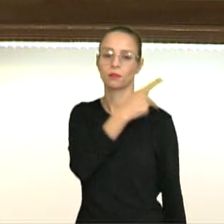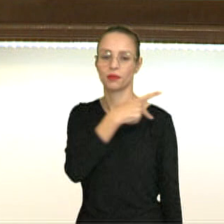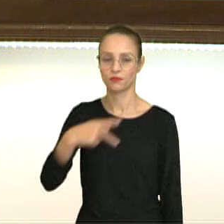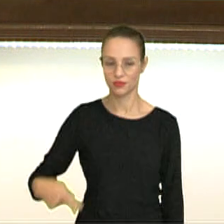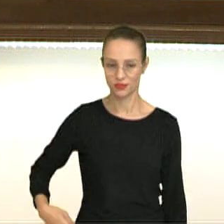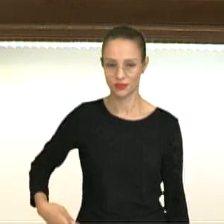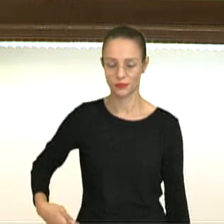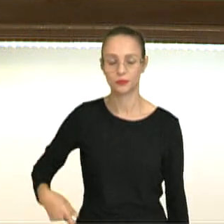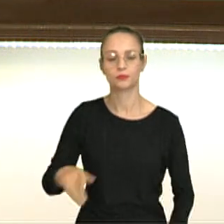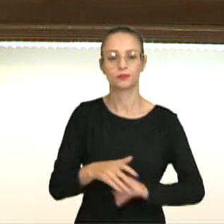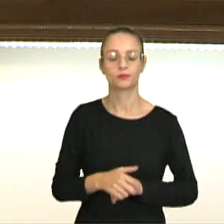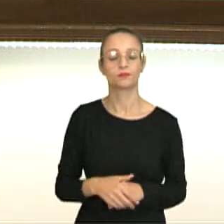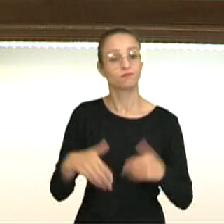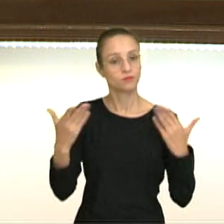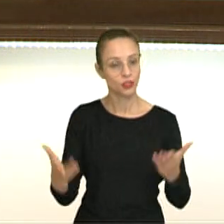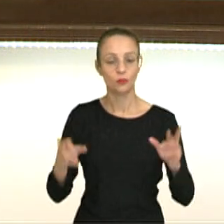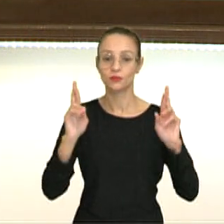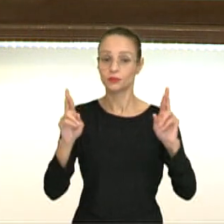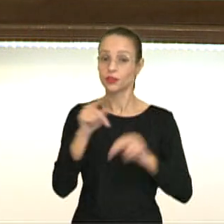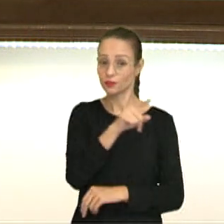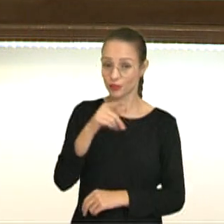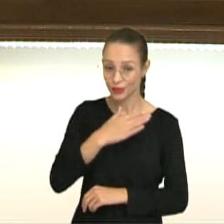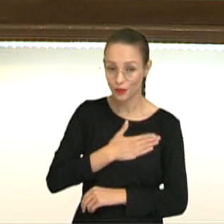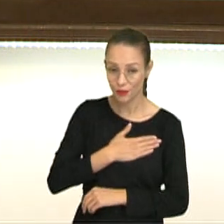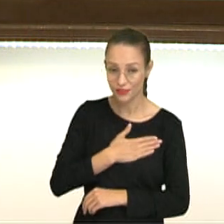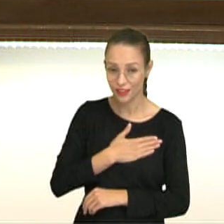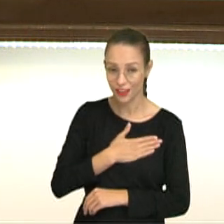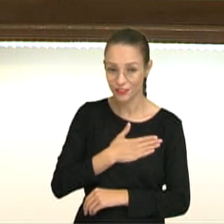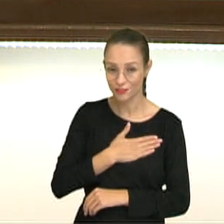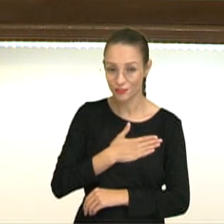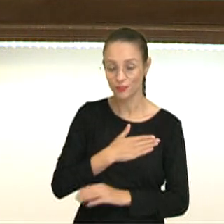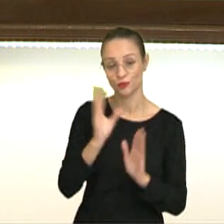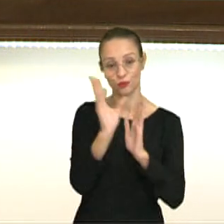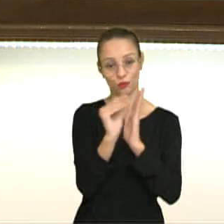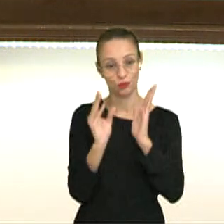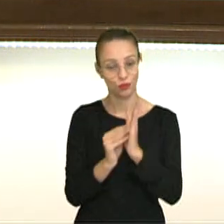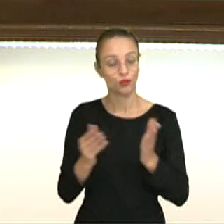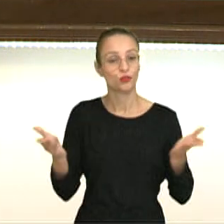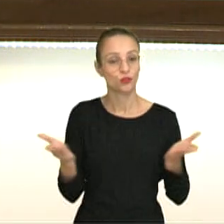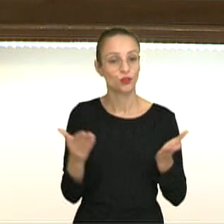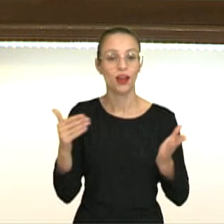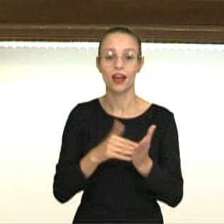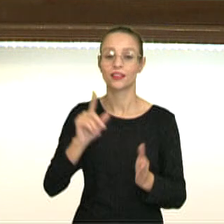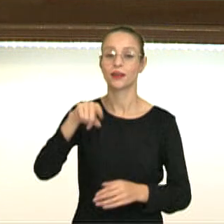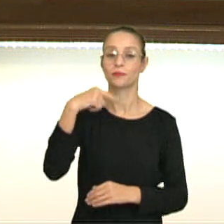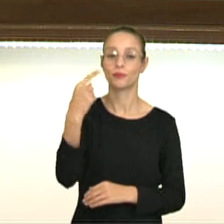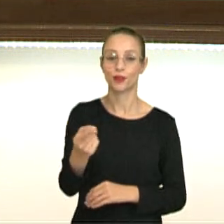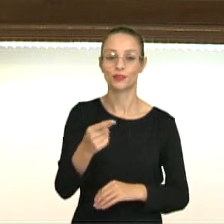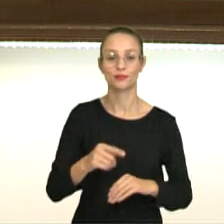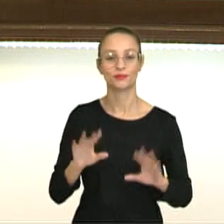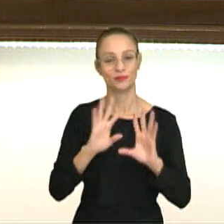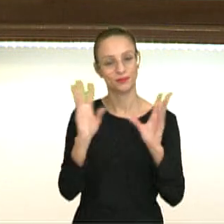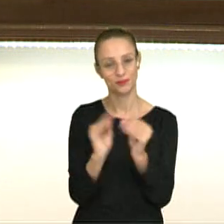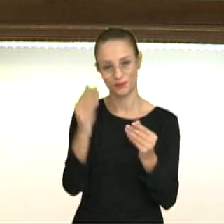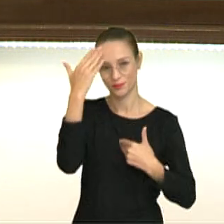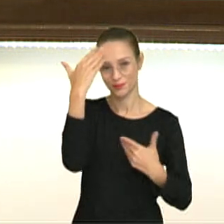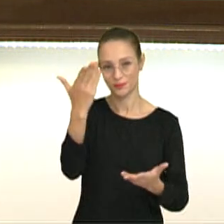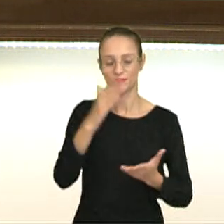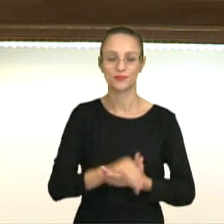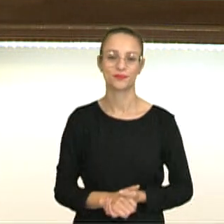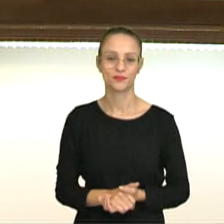presidencialista. Então, pessoal, eu espero que vocês tenham gostado do nosso conteúdo de hoje. Até breve. É isso, obrigada.